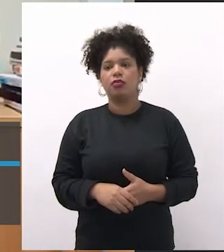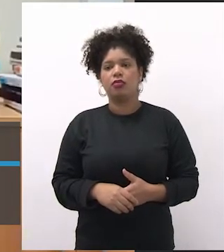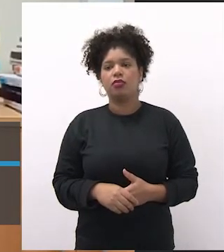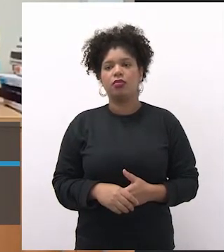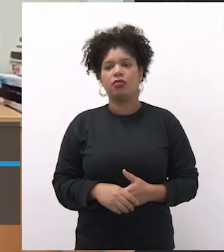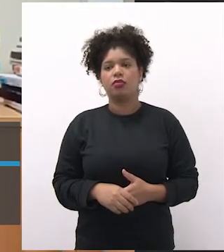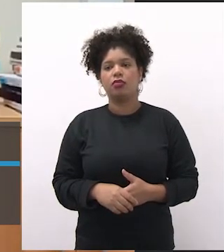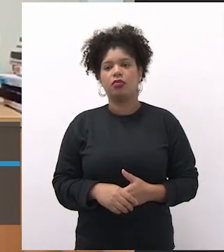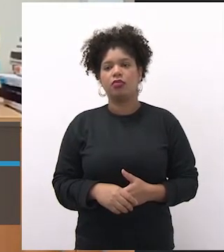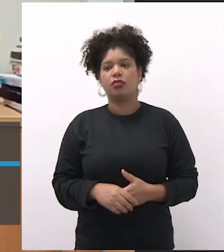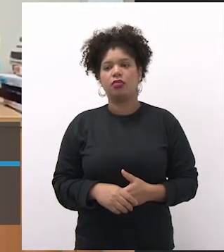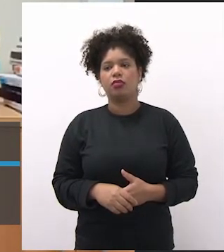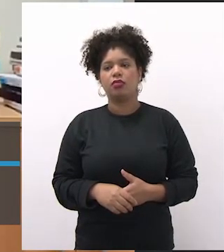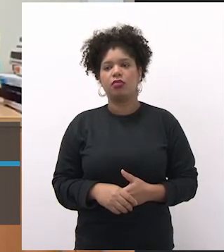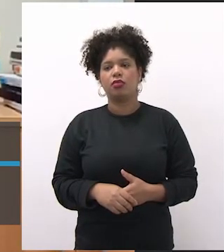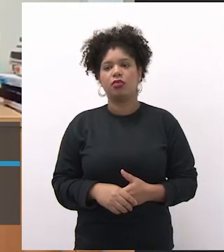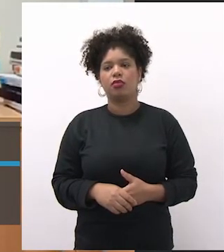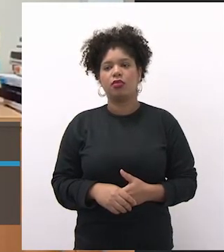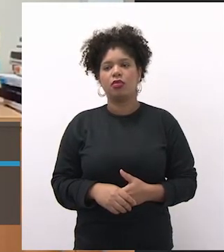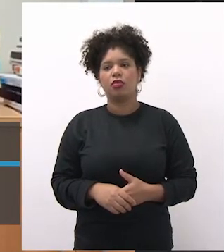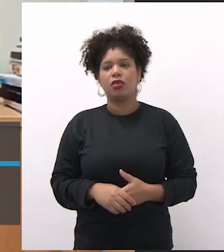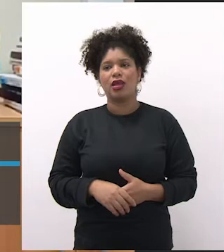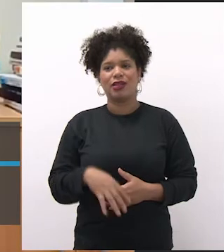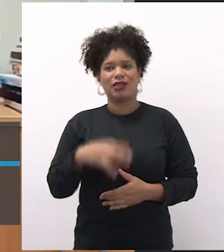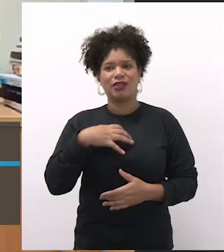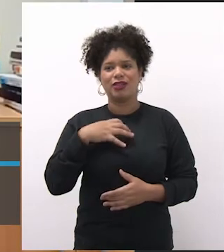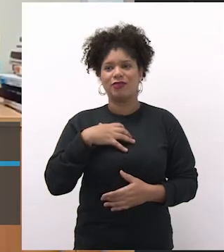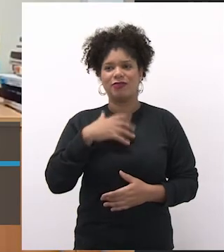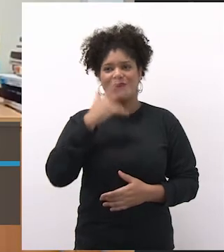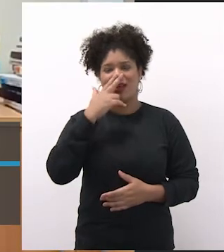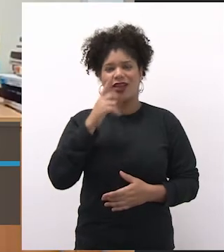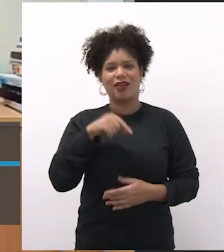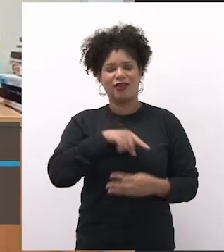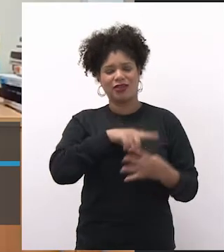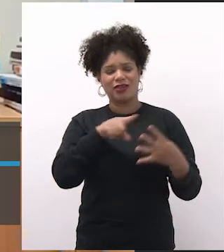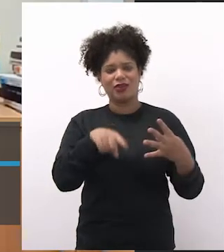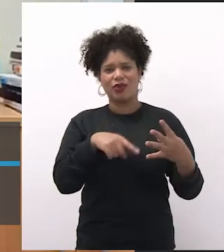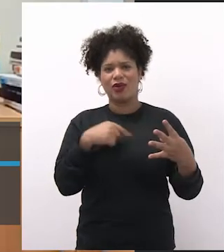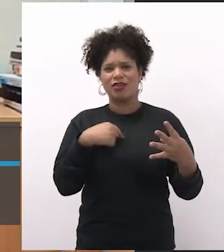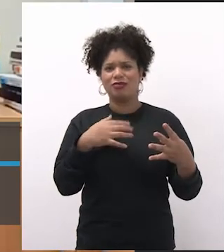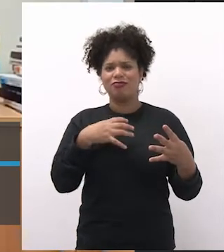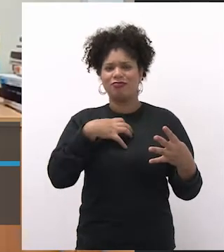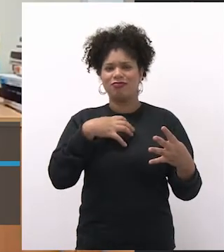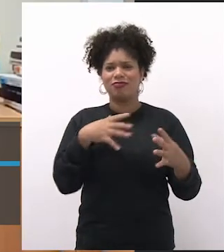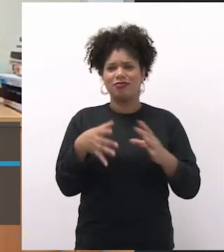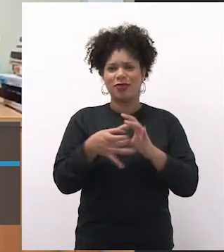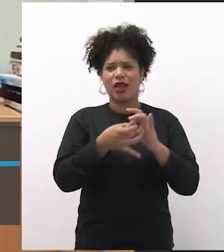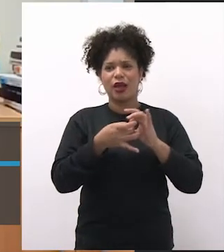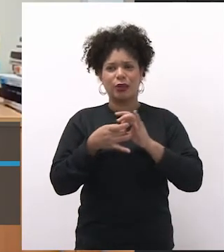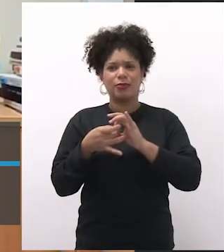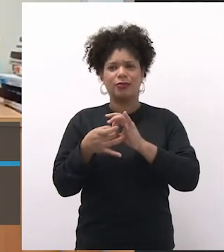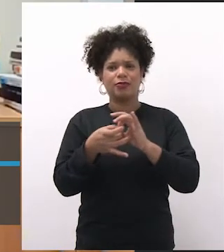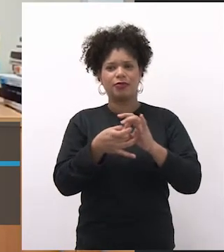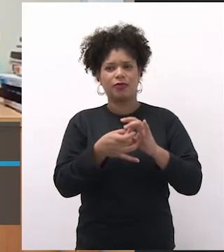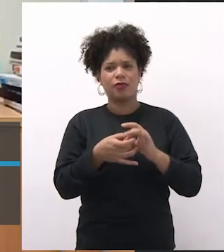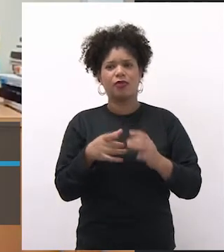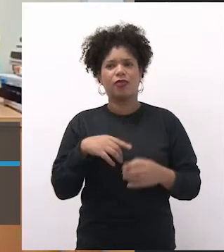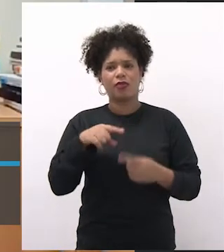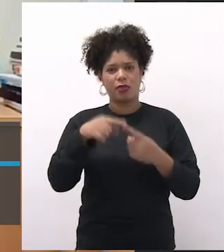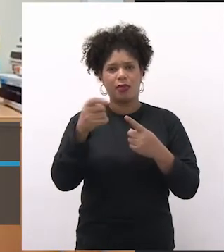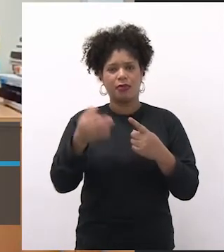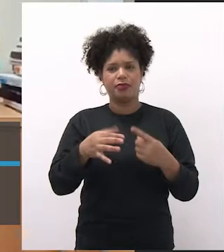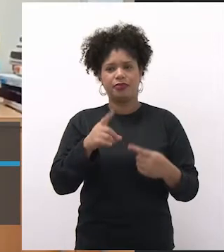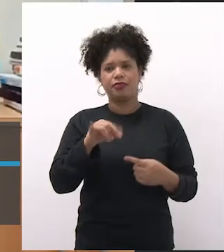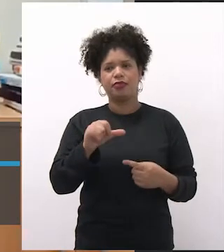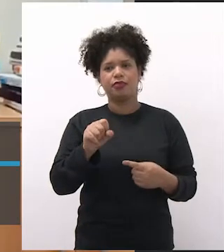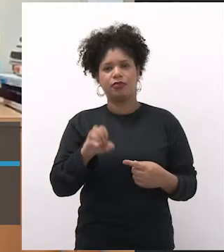é essa harmonia entre vocês 4, né? Falando um pouquinho, você comentou da Deise